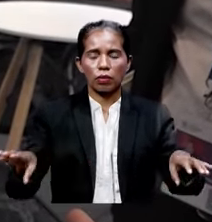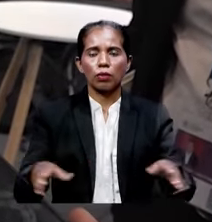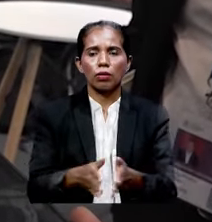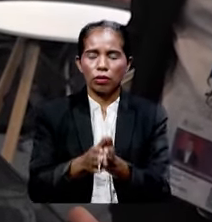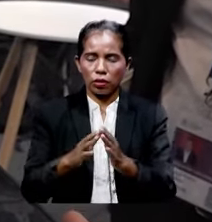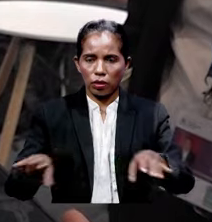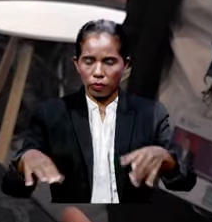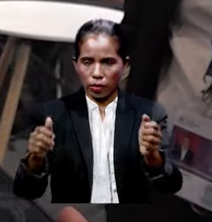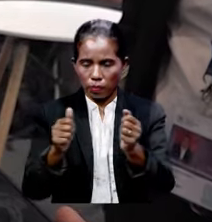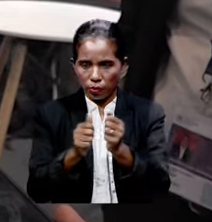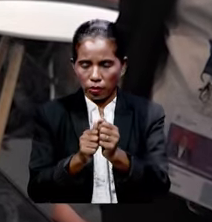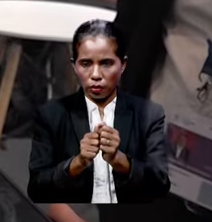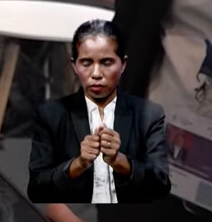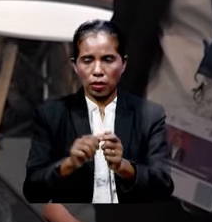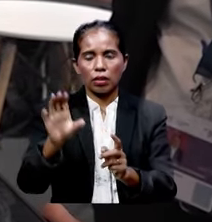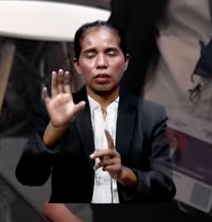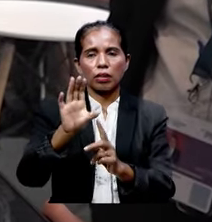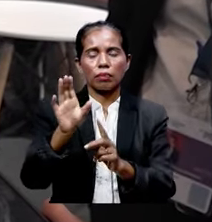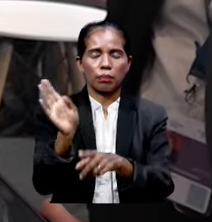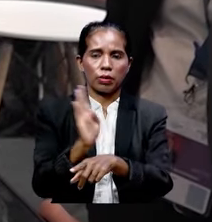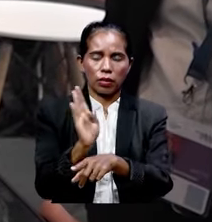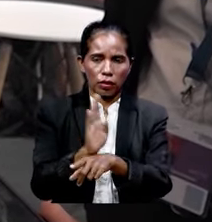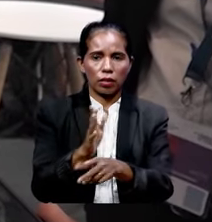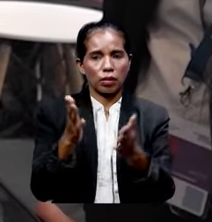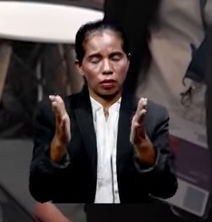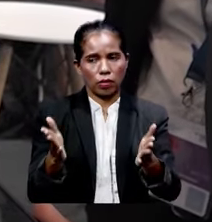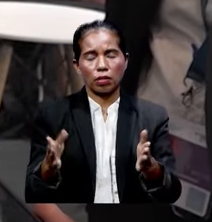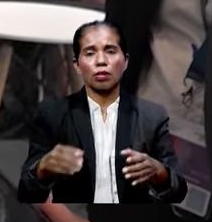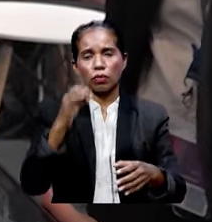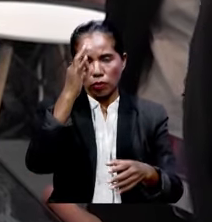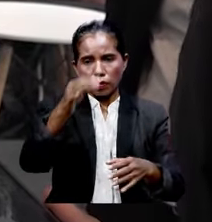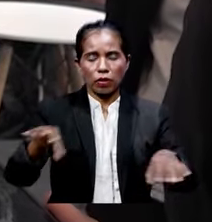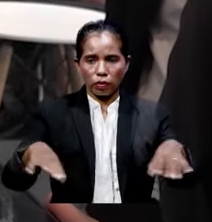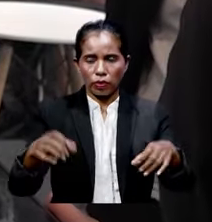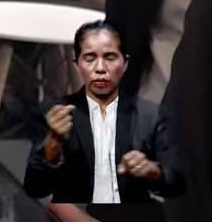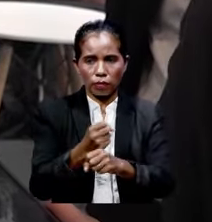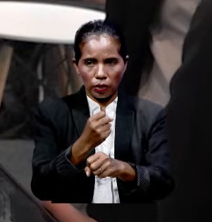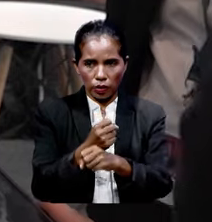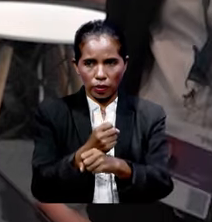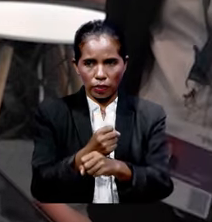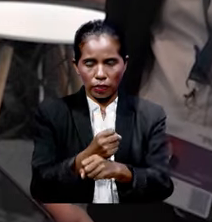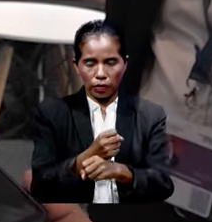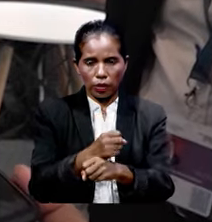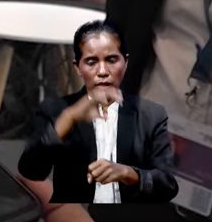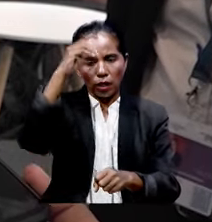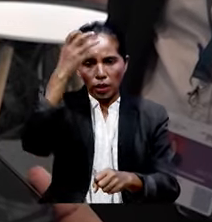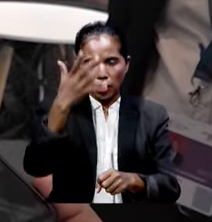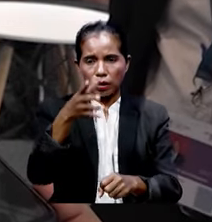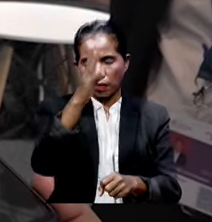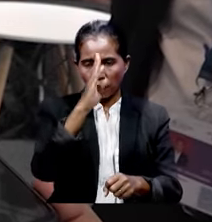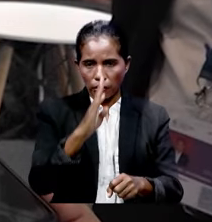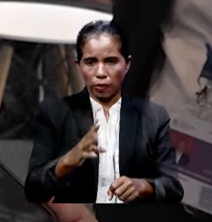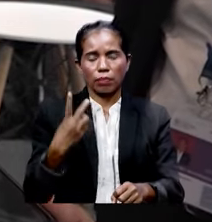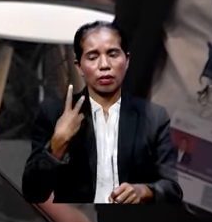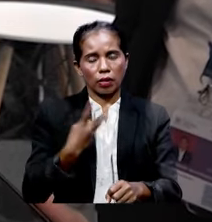a nossa chefe negociador, para o encargo que tem que servir uma casa de Utah. E graças a Deus que estamos em